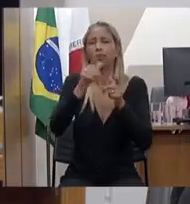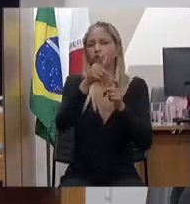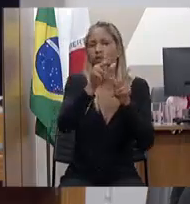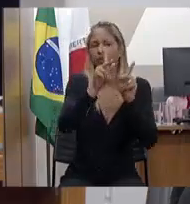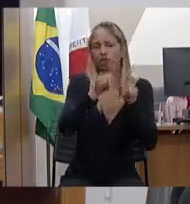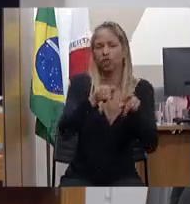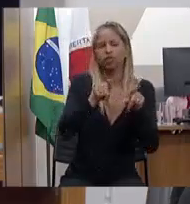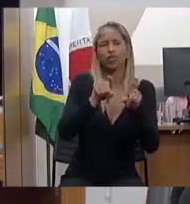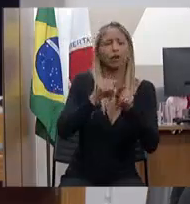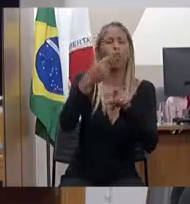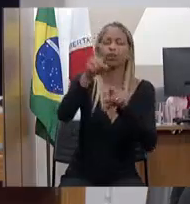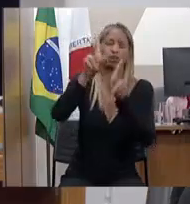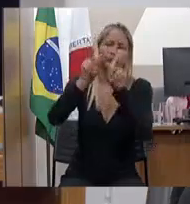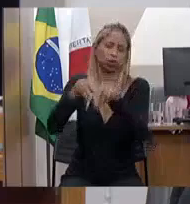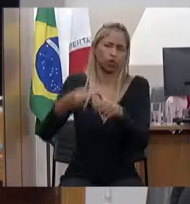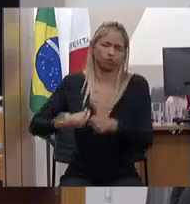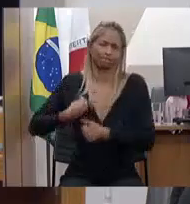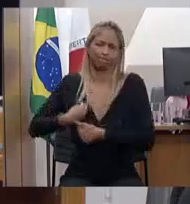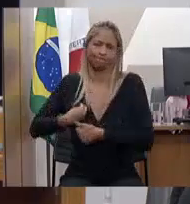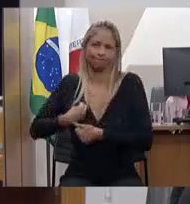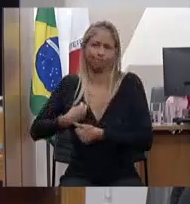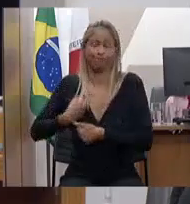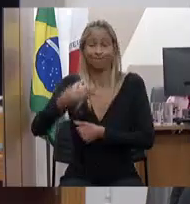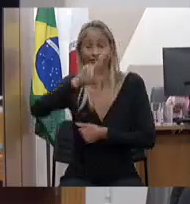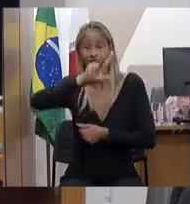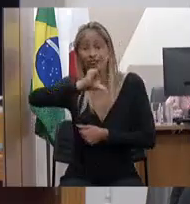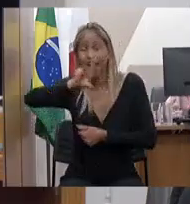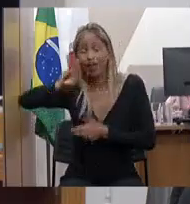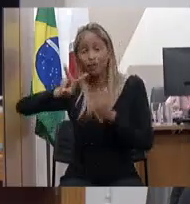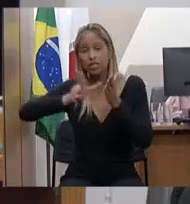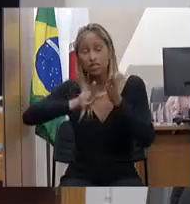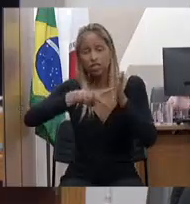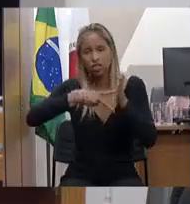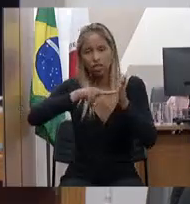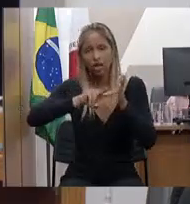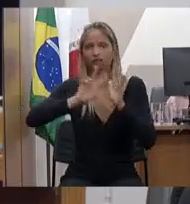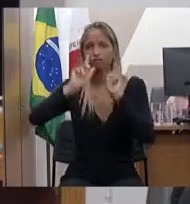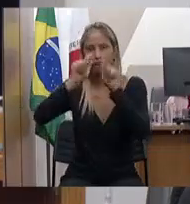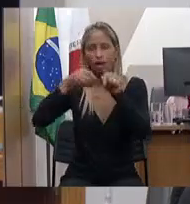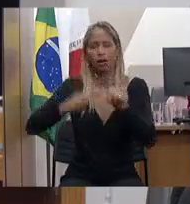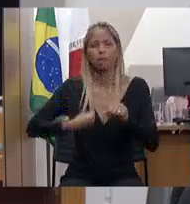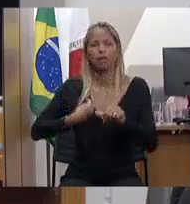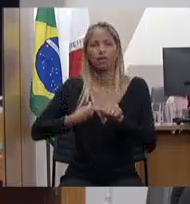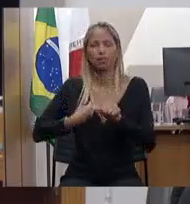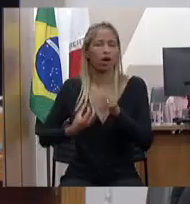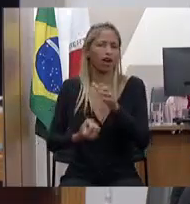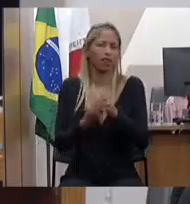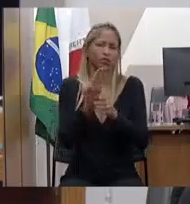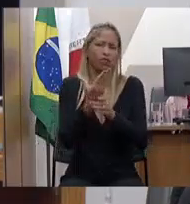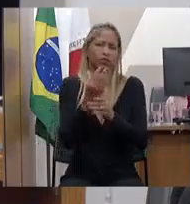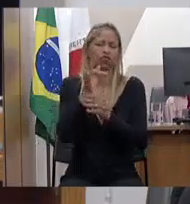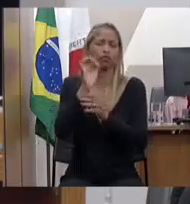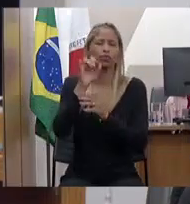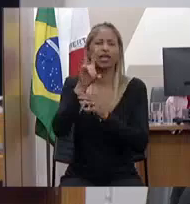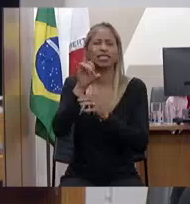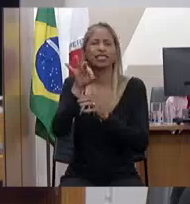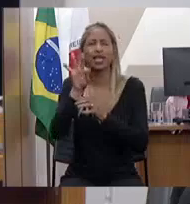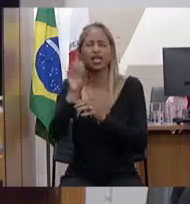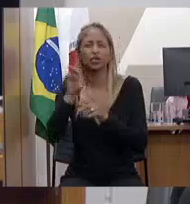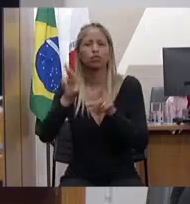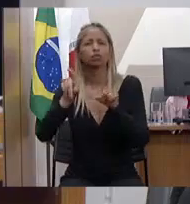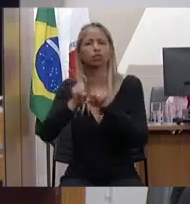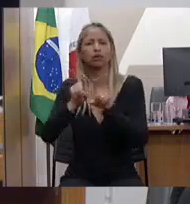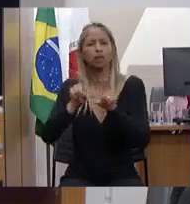muito assiste participou muito diversos sindicatos participaram né a fundação participou